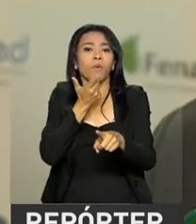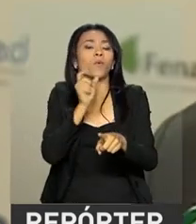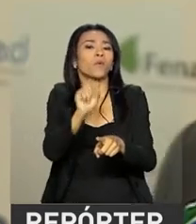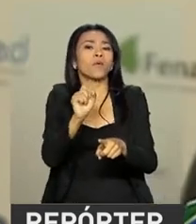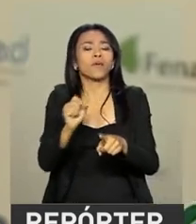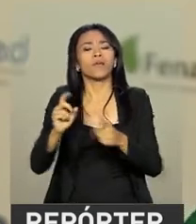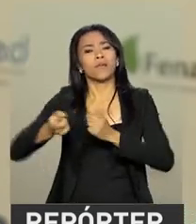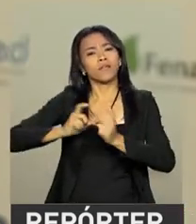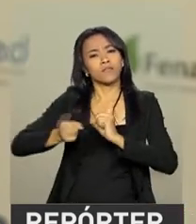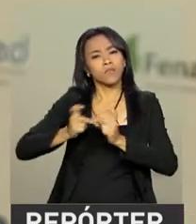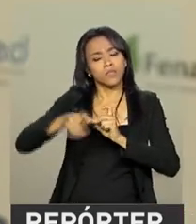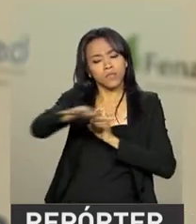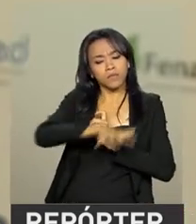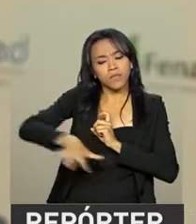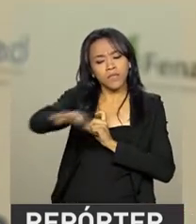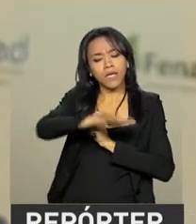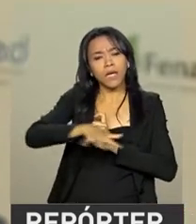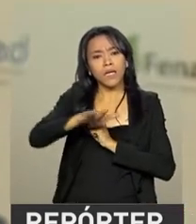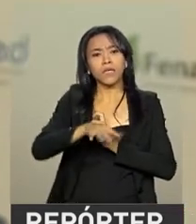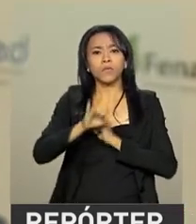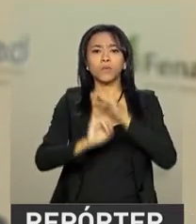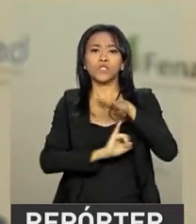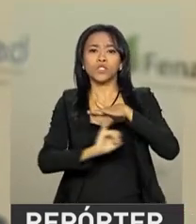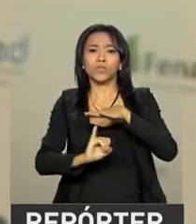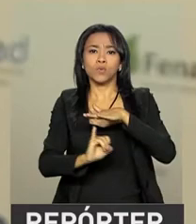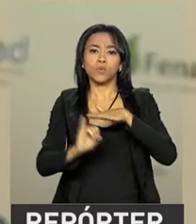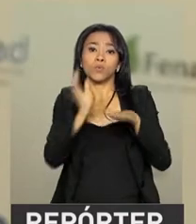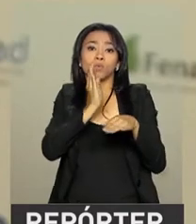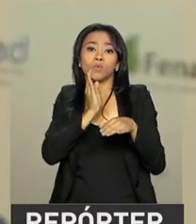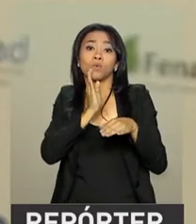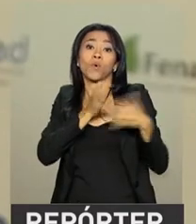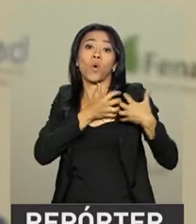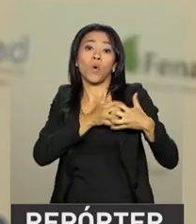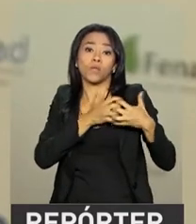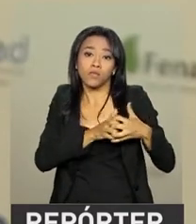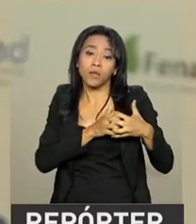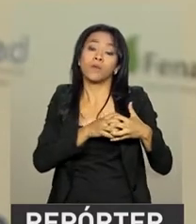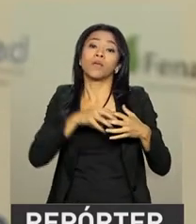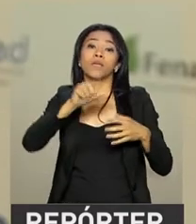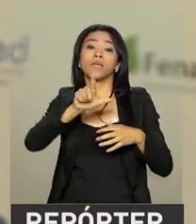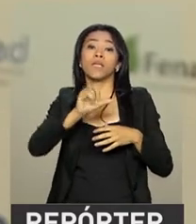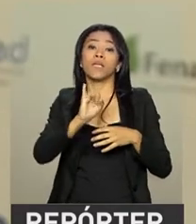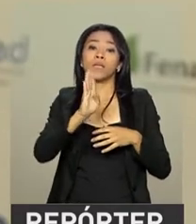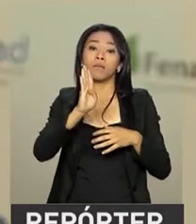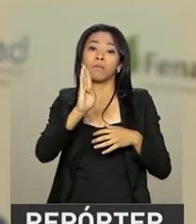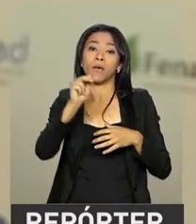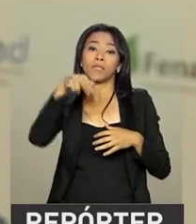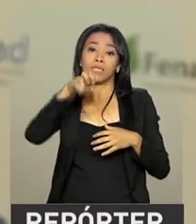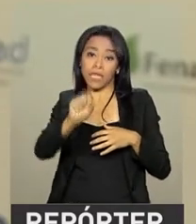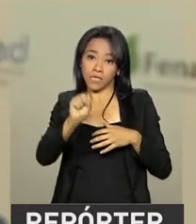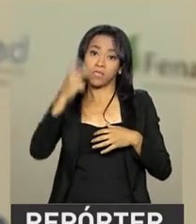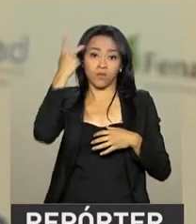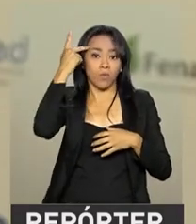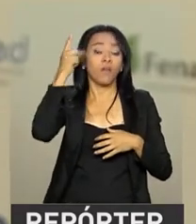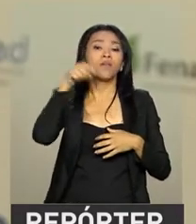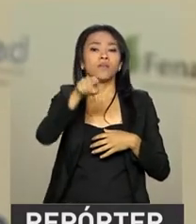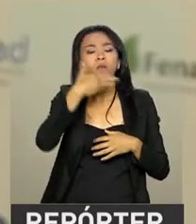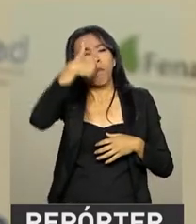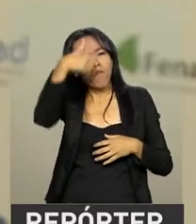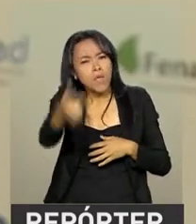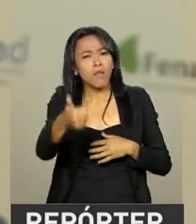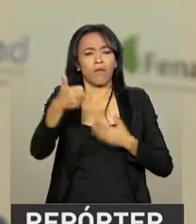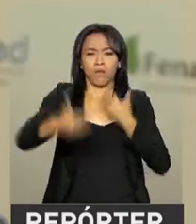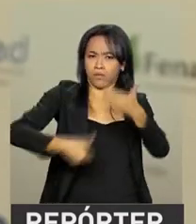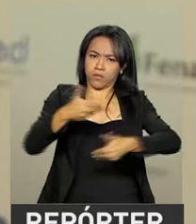administrativos do instituto do coração e do hospital sírio libanês em são paulo uma gestão mais eficiente reflete em melhor atendimento à